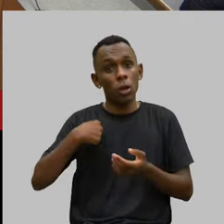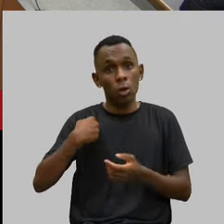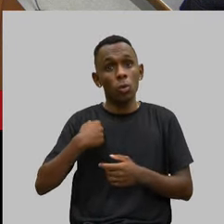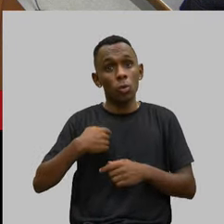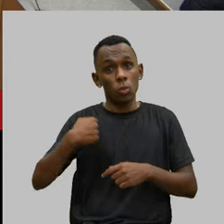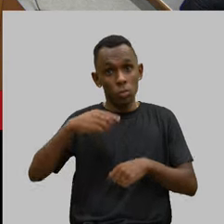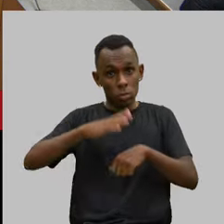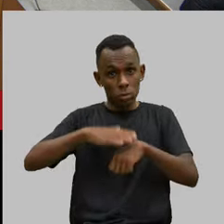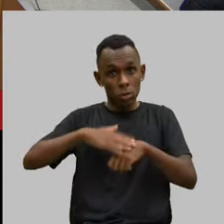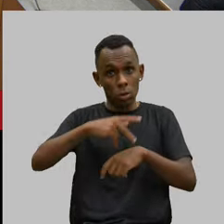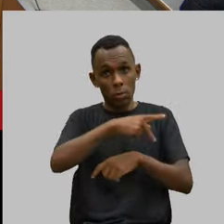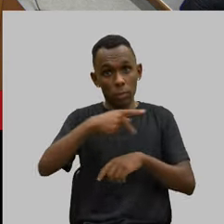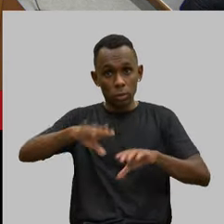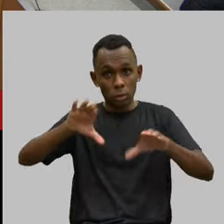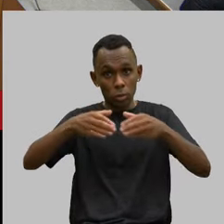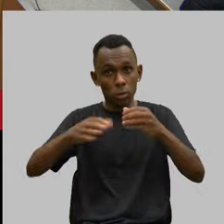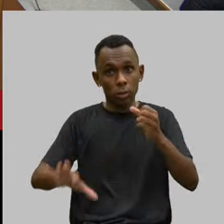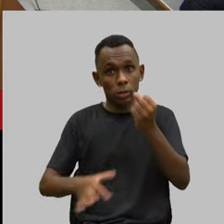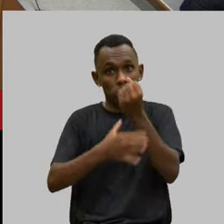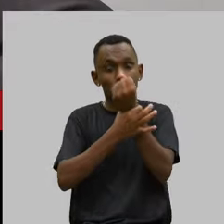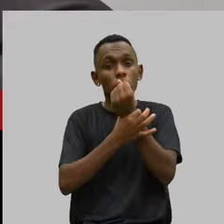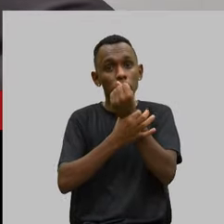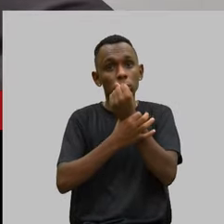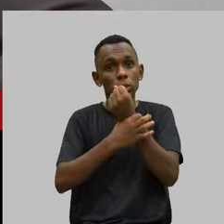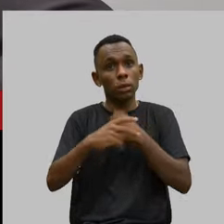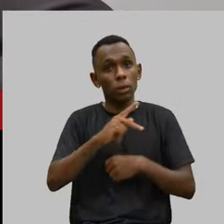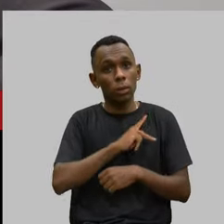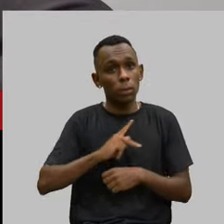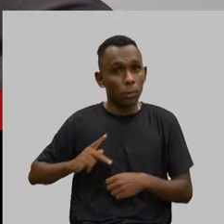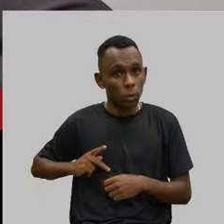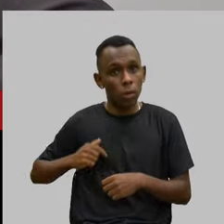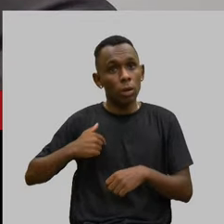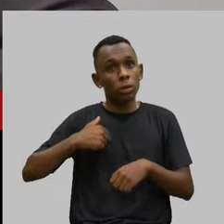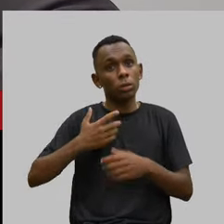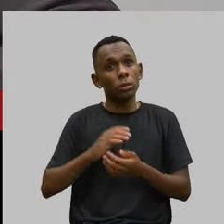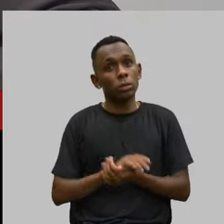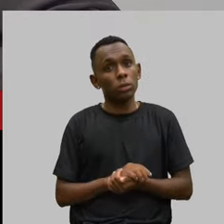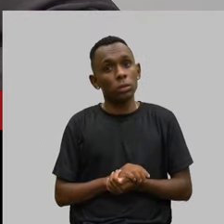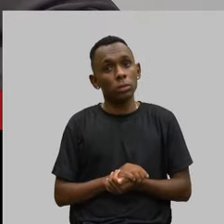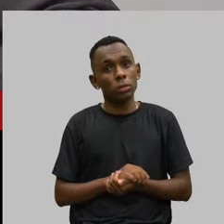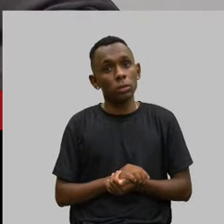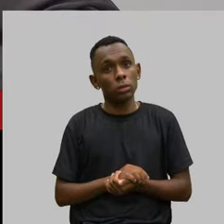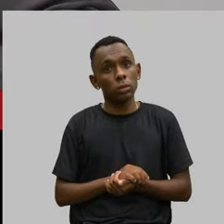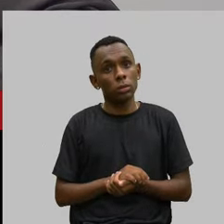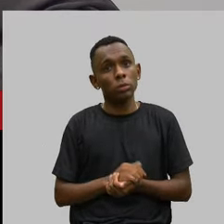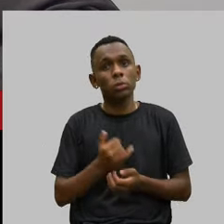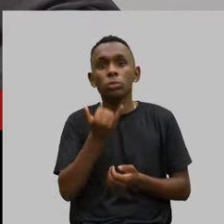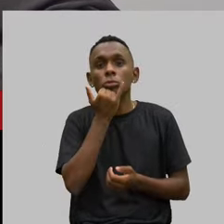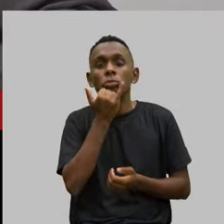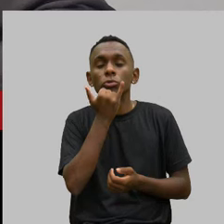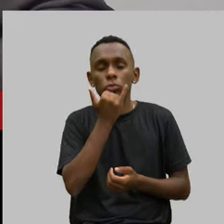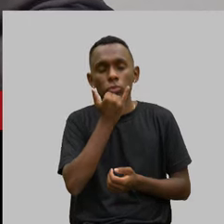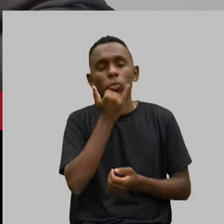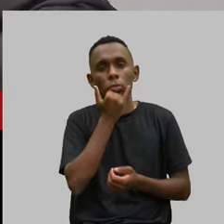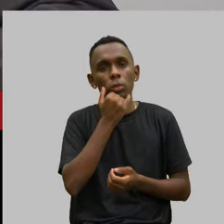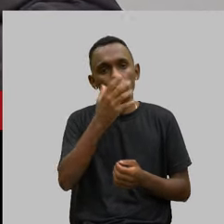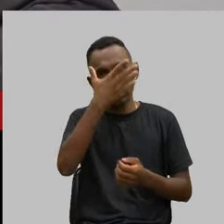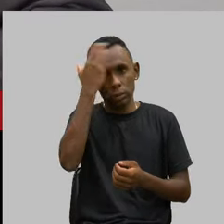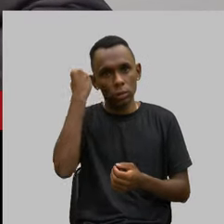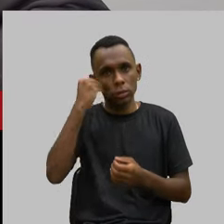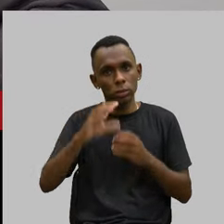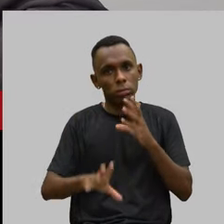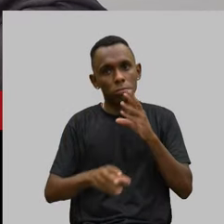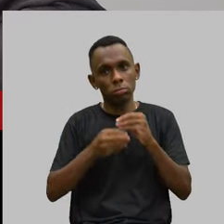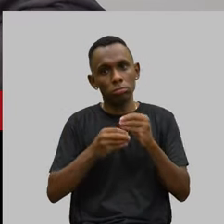a comissão de Segurança Pública né Não fui citado já peço desculpa vossa excelência é foi